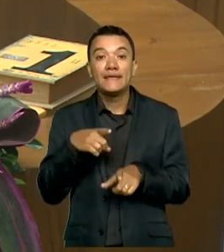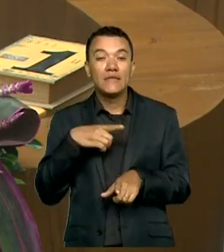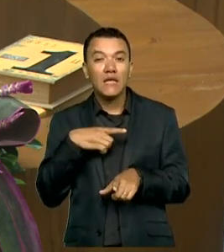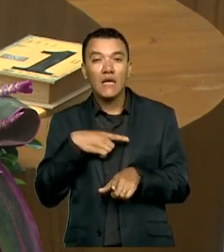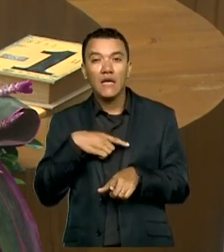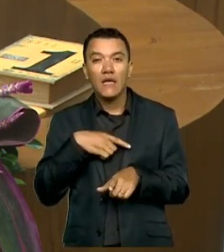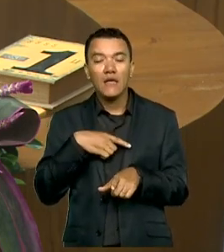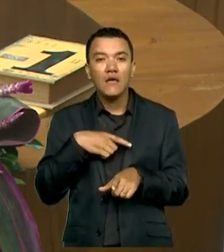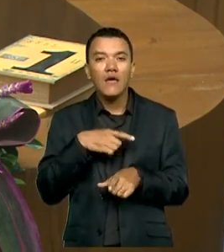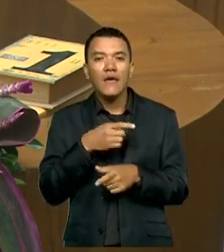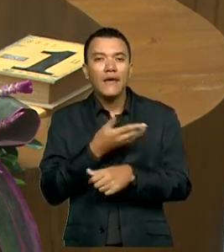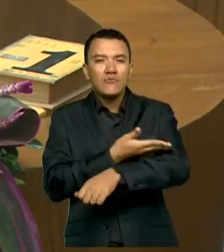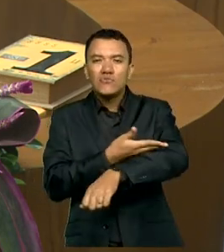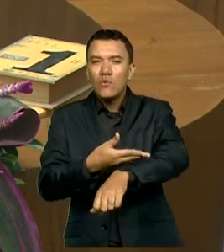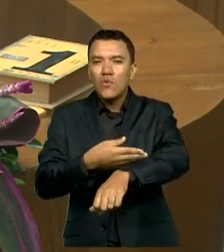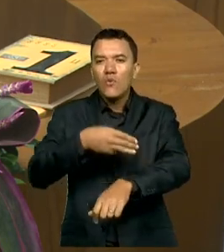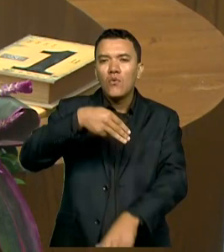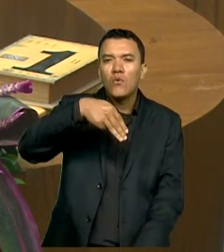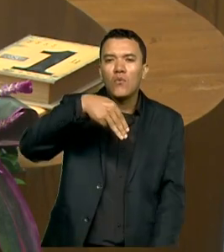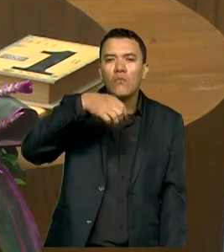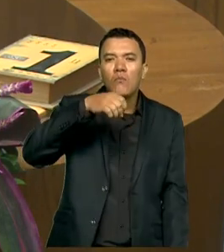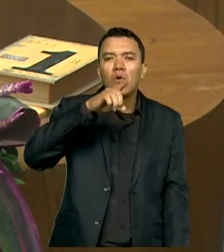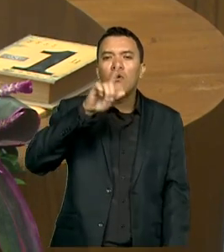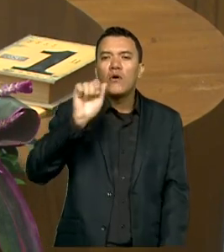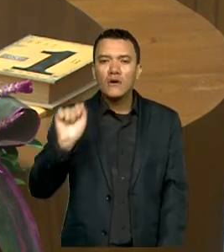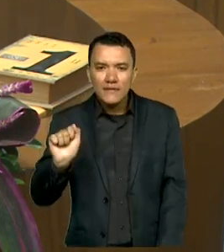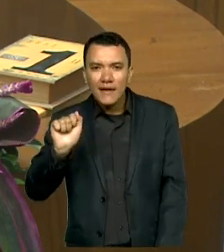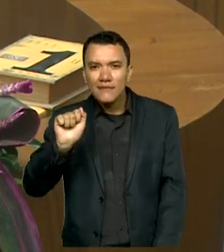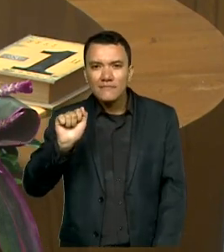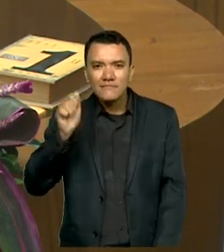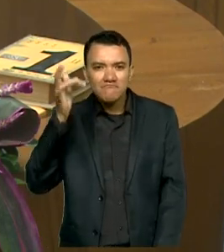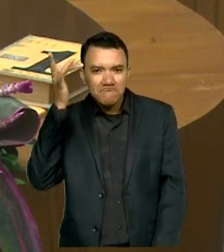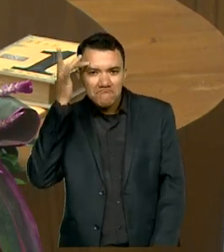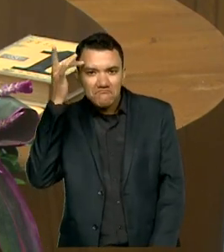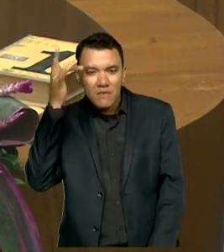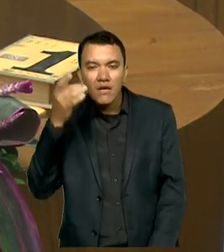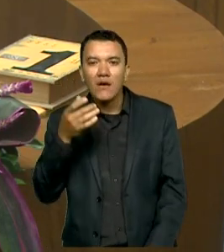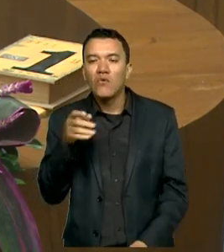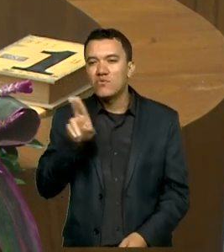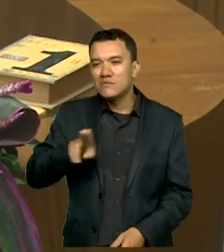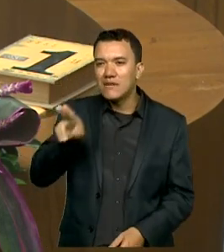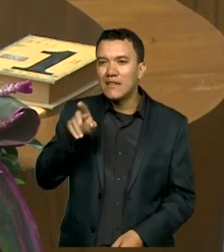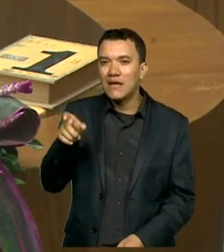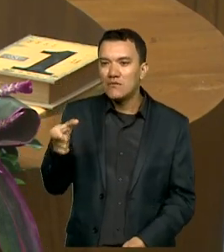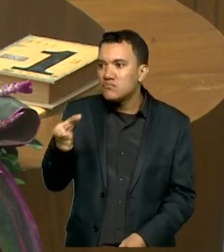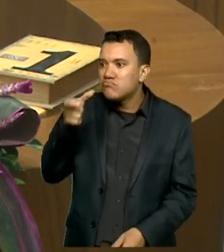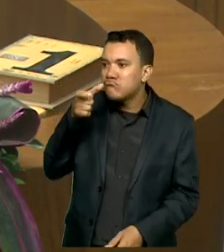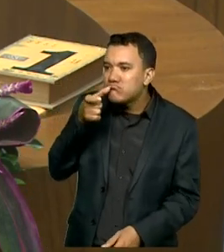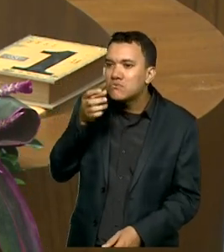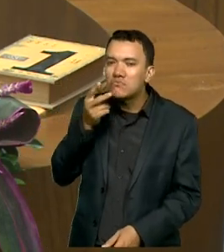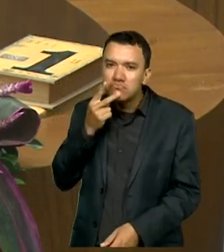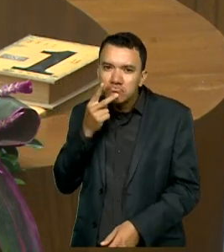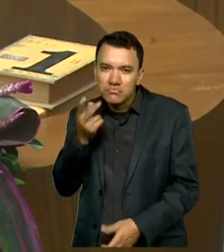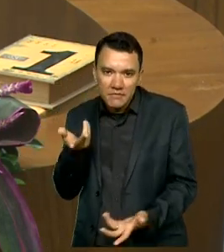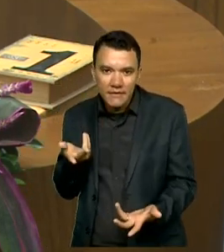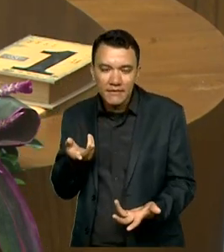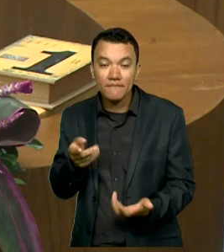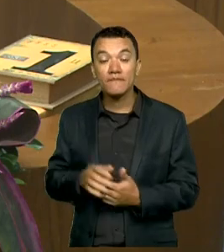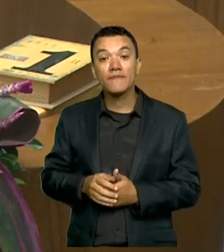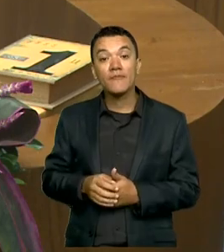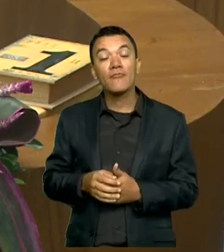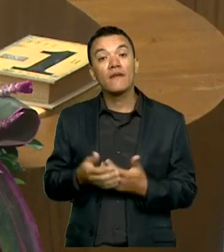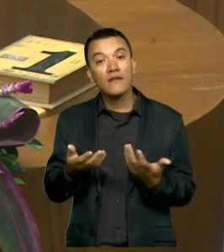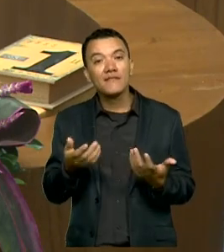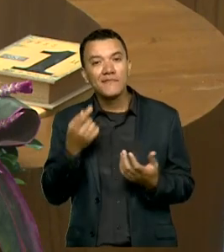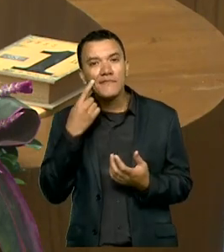um modismo, como se fosse uma moda de estar usando esse cigarro eletrônico. E a gente vê que o Brasil é